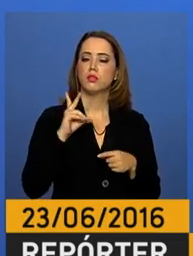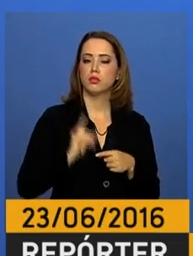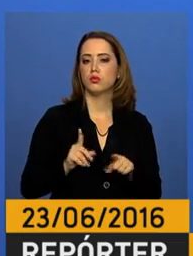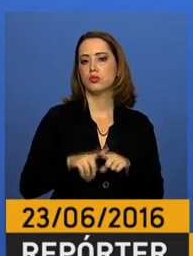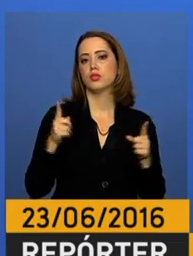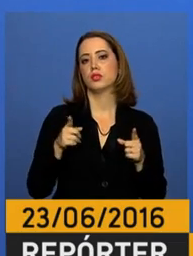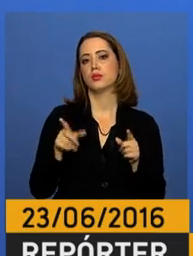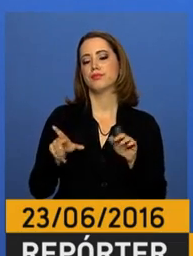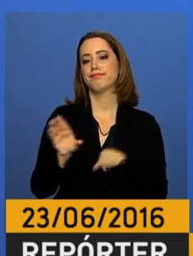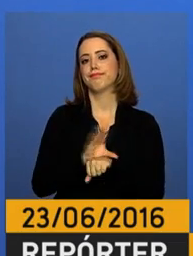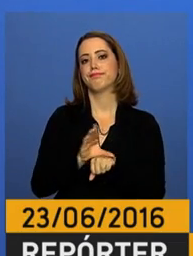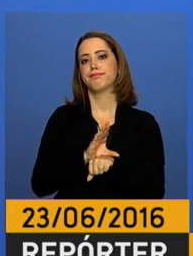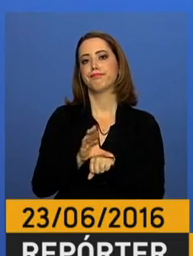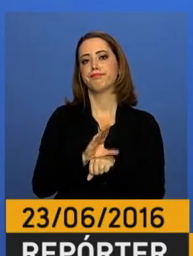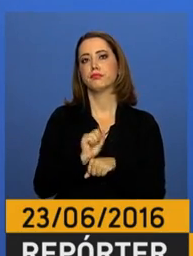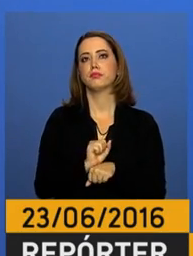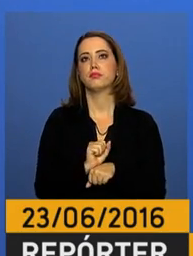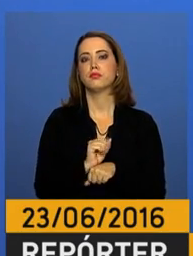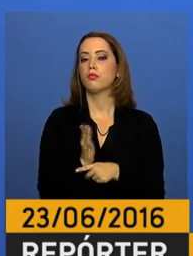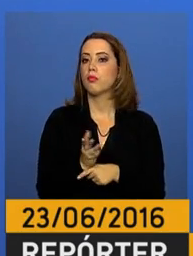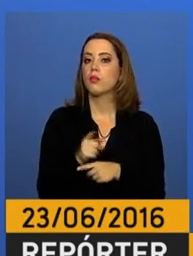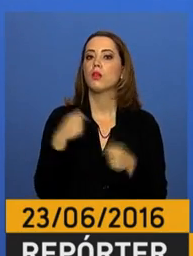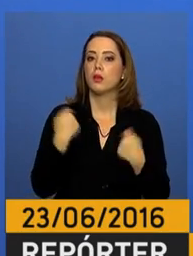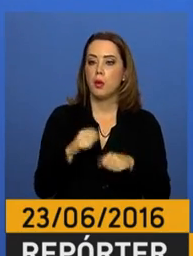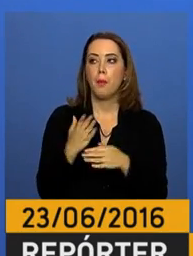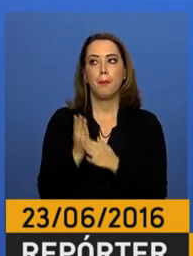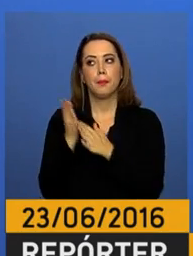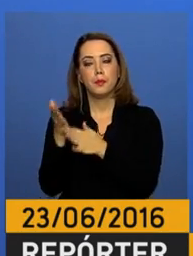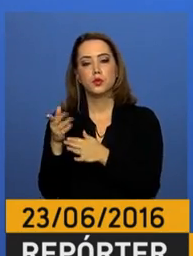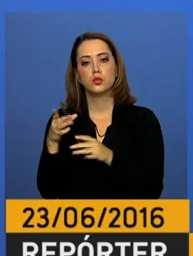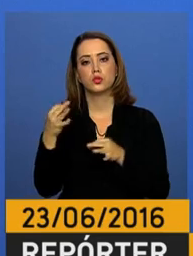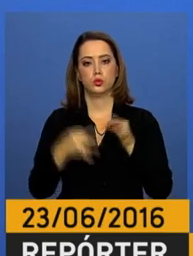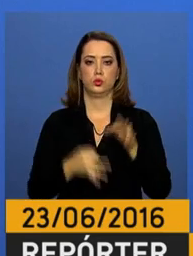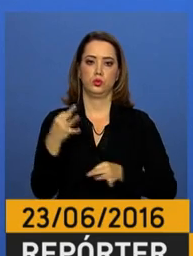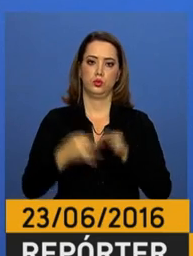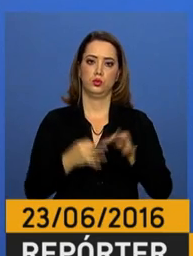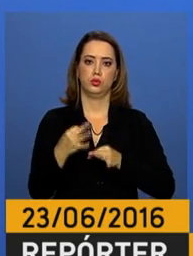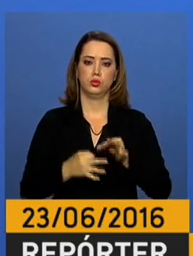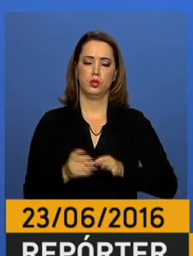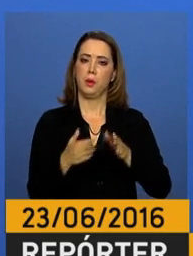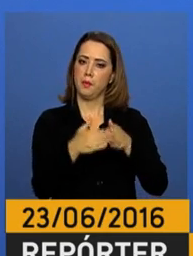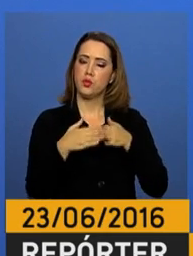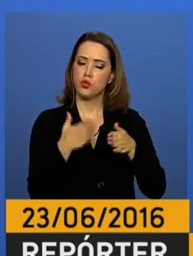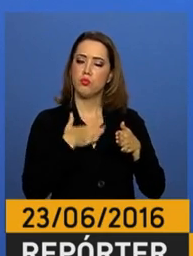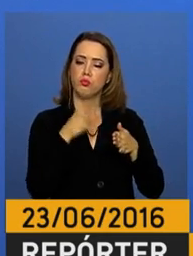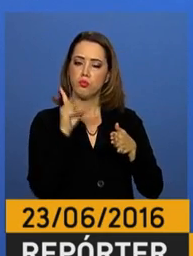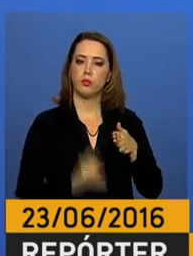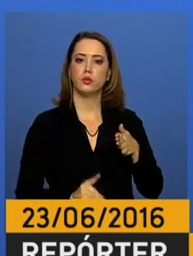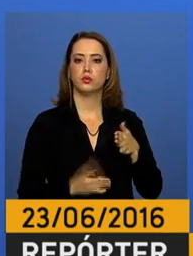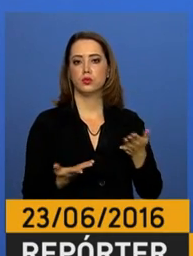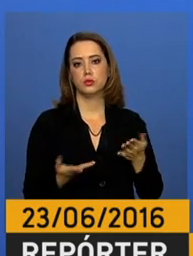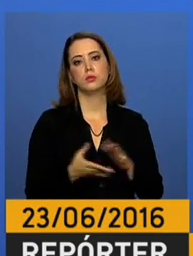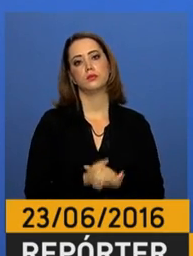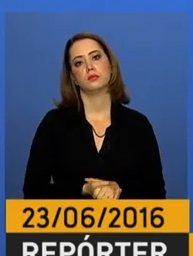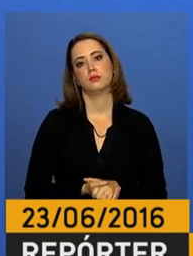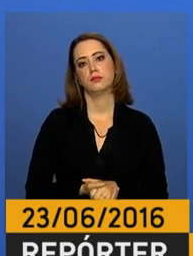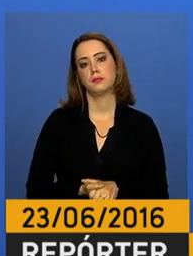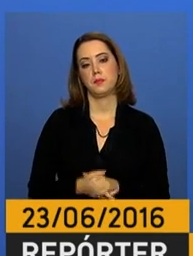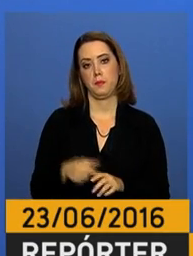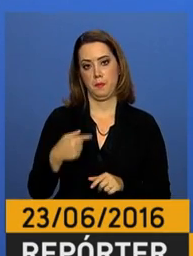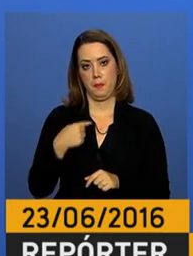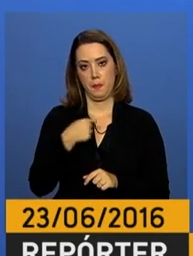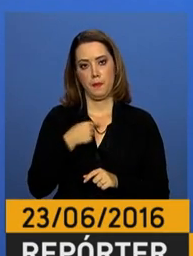poderia ir ao judiciário para pleitear esta reparação e eu